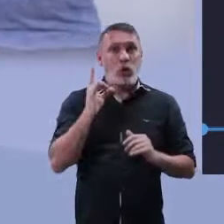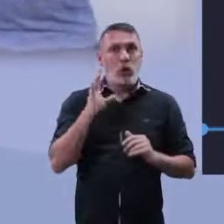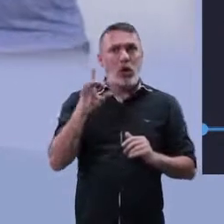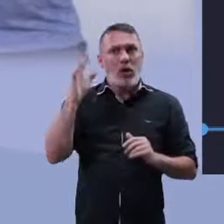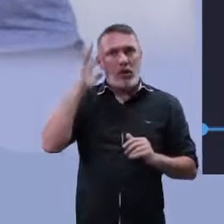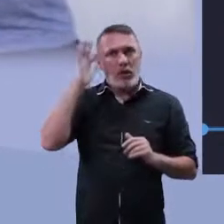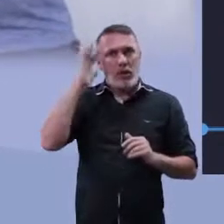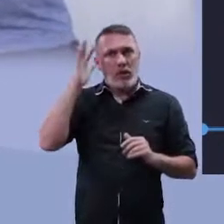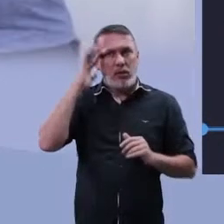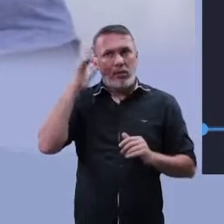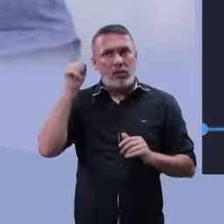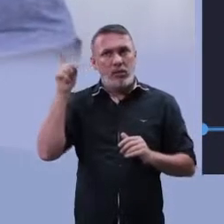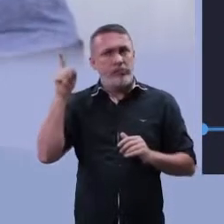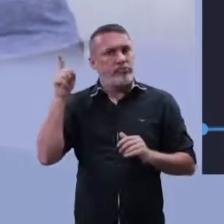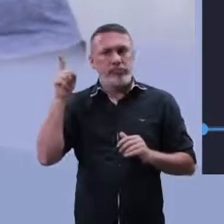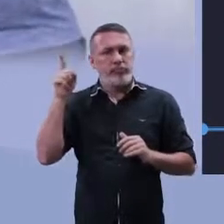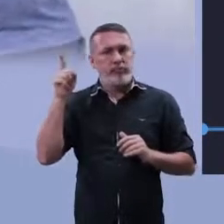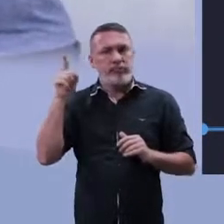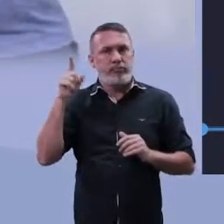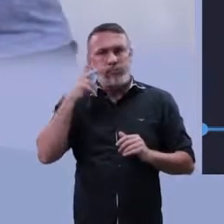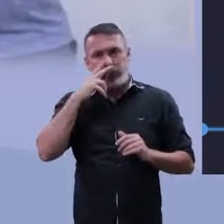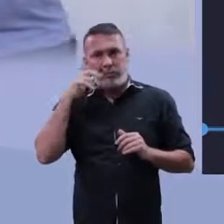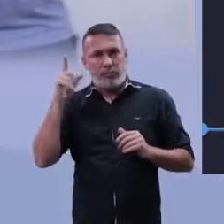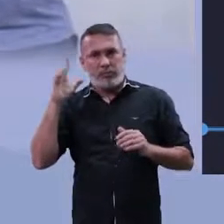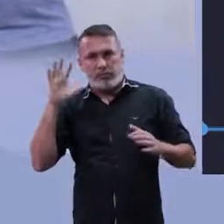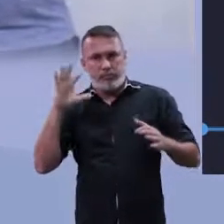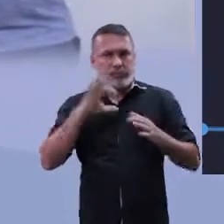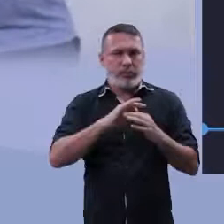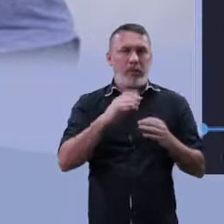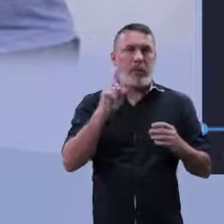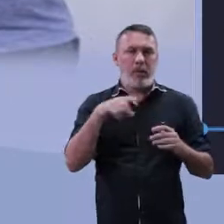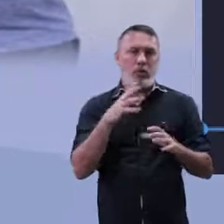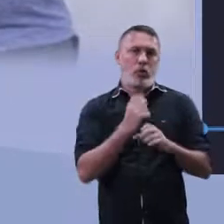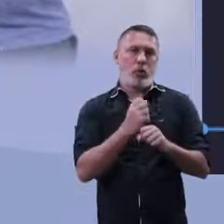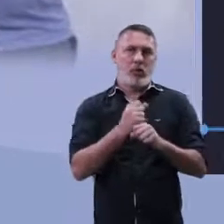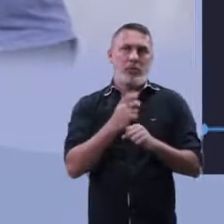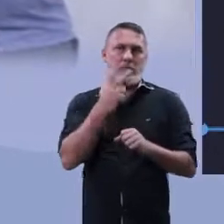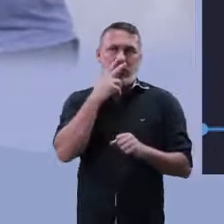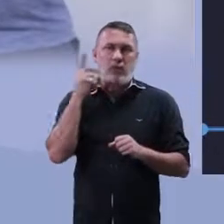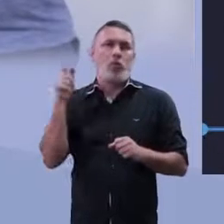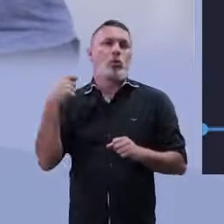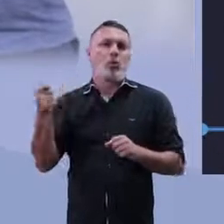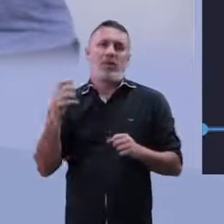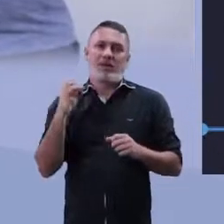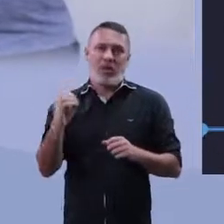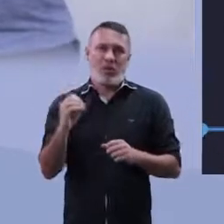linha de raciocínio, não deveria estar ali. Ele iria alcançar uma nota, bem, nesse período ele iria alcançar a nota